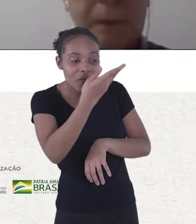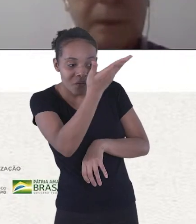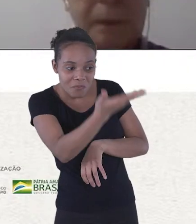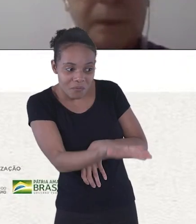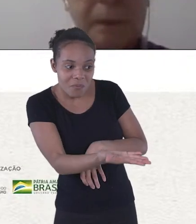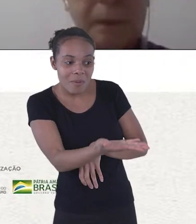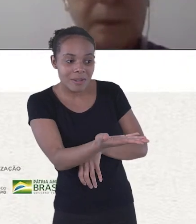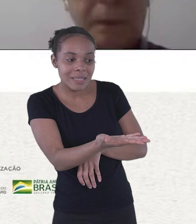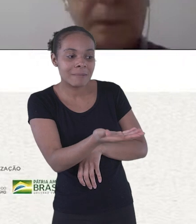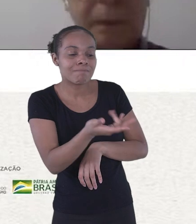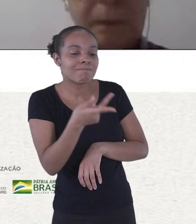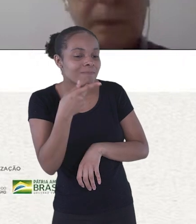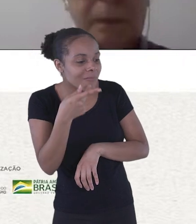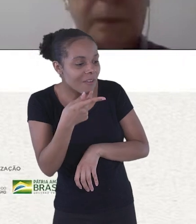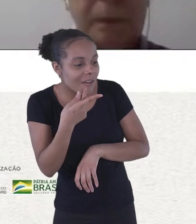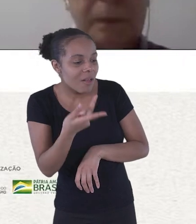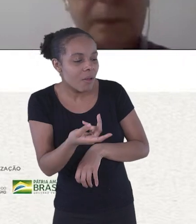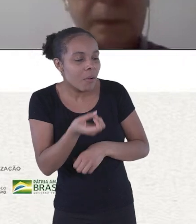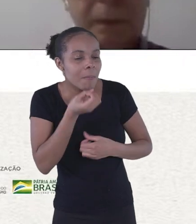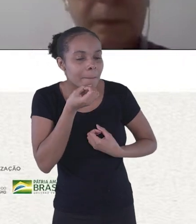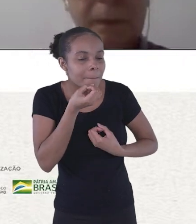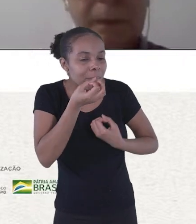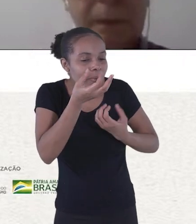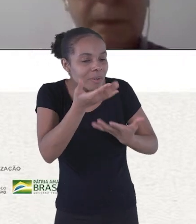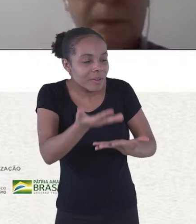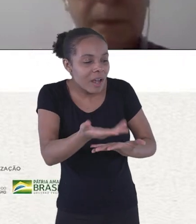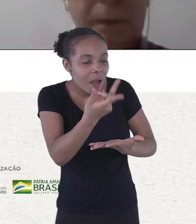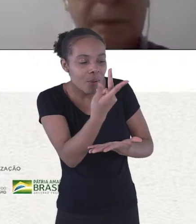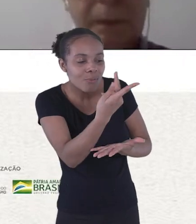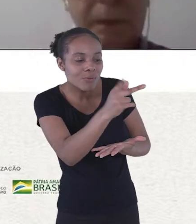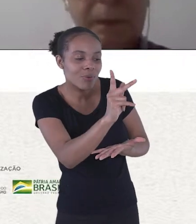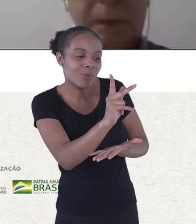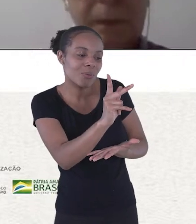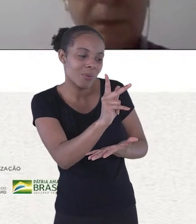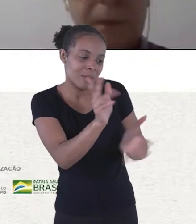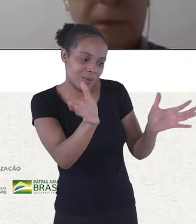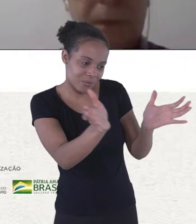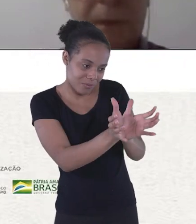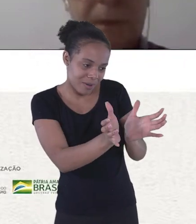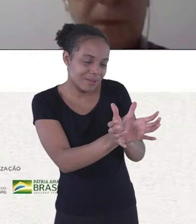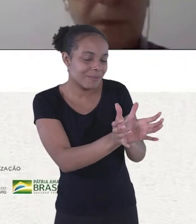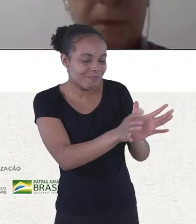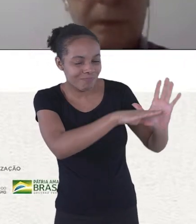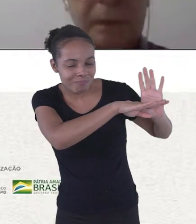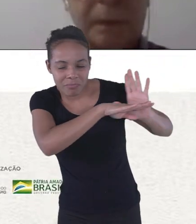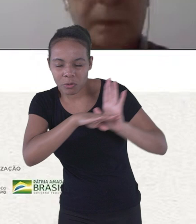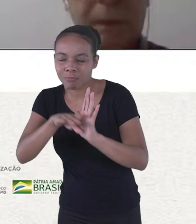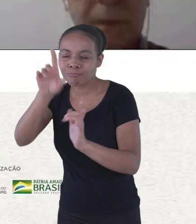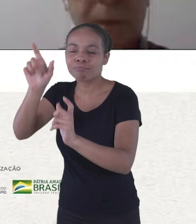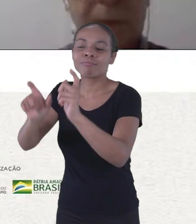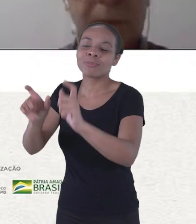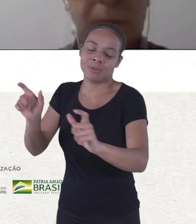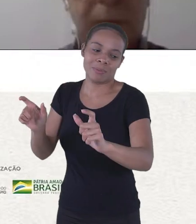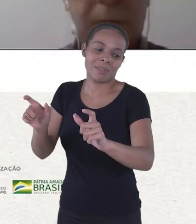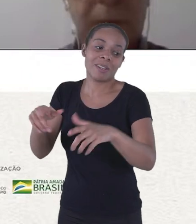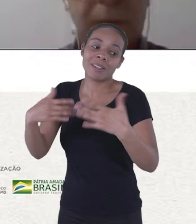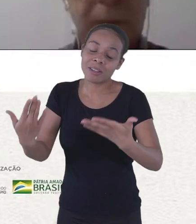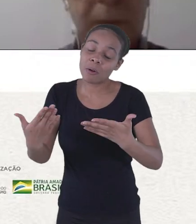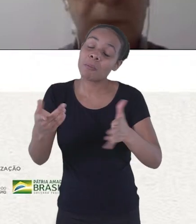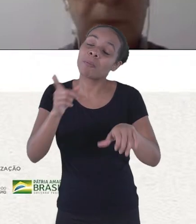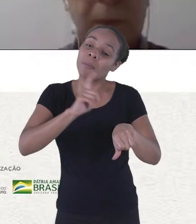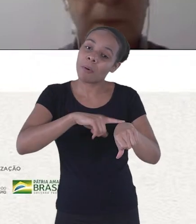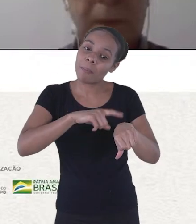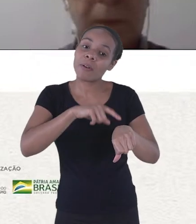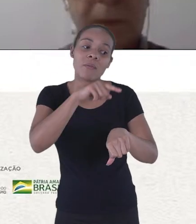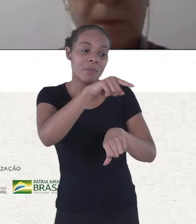e tornou real a sua situação está ajudando muita gente. Então, algum momento você vai ter que pensar um pouquinho melhor